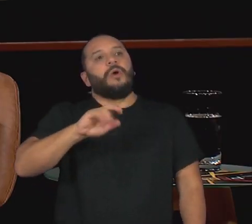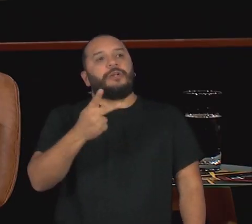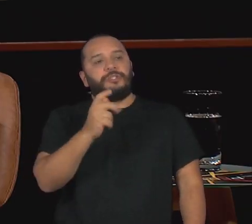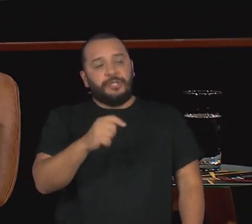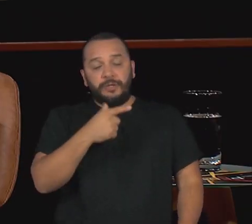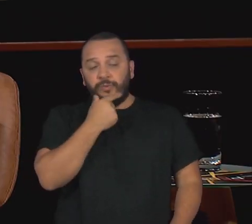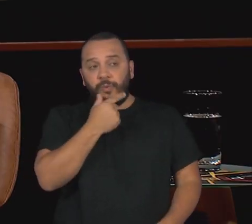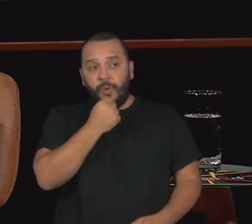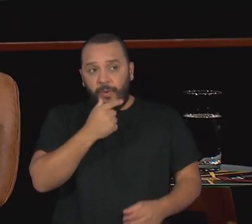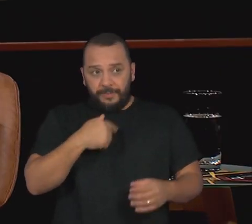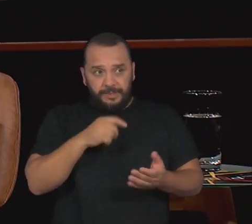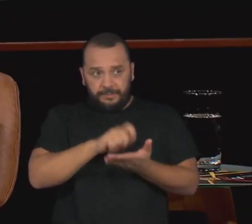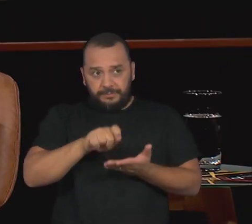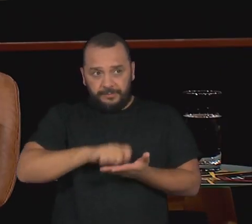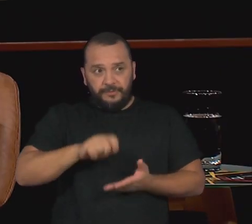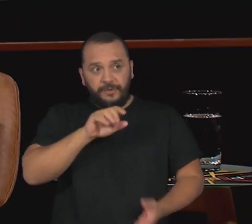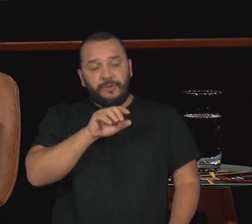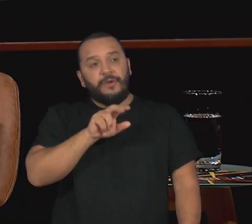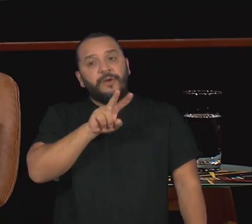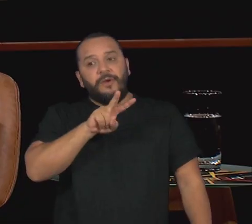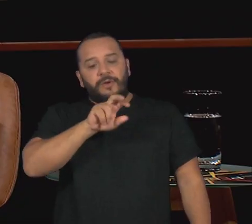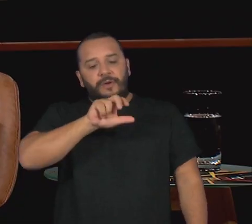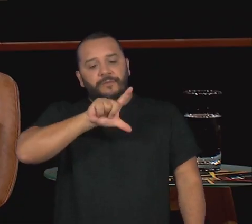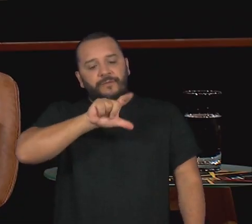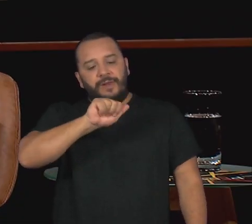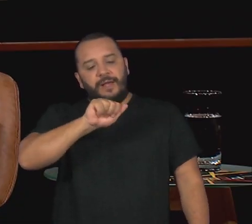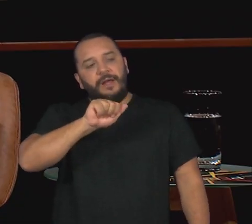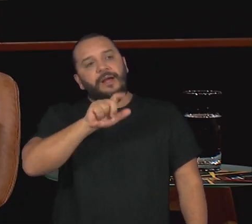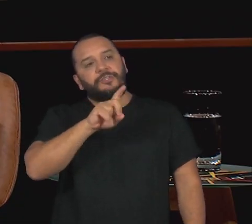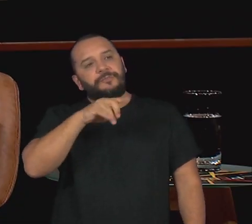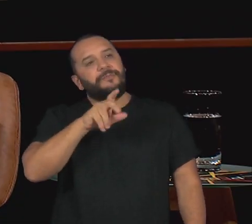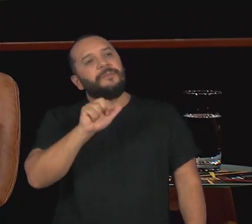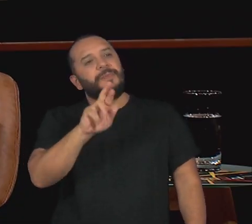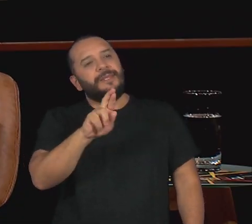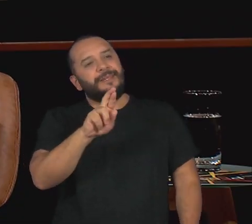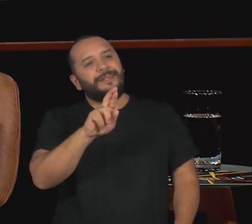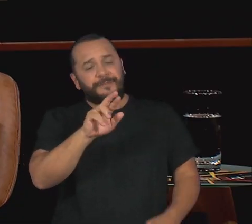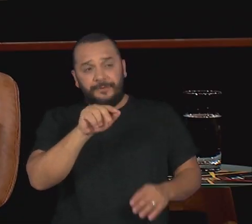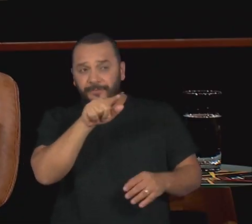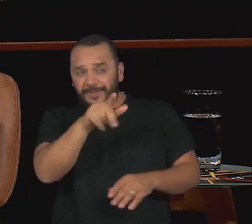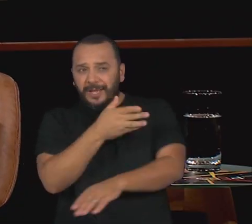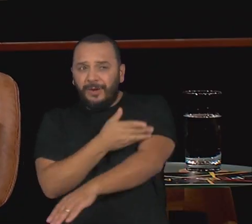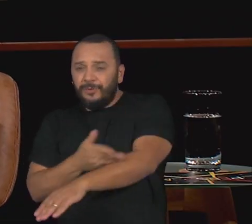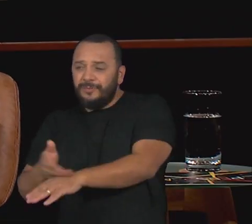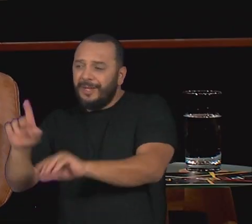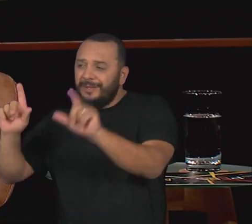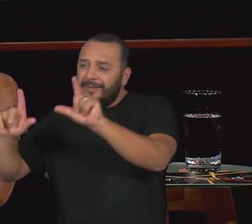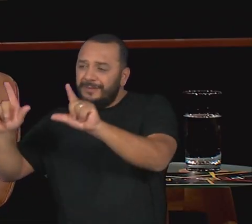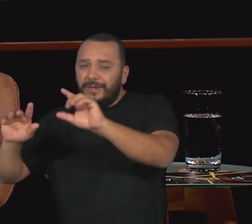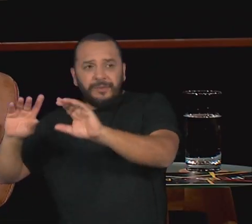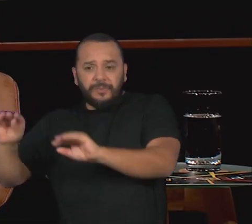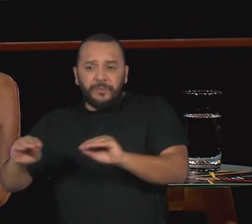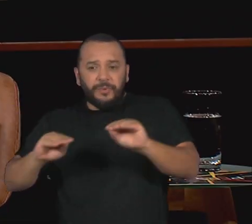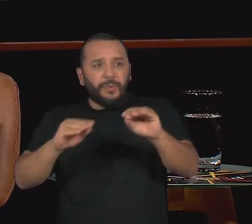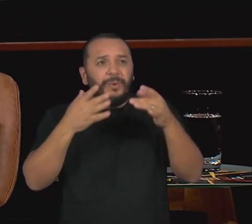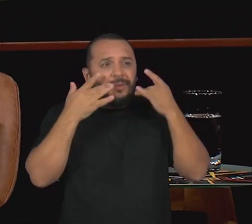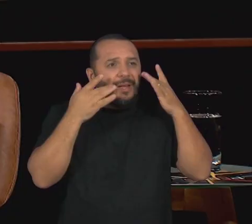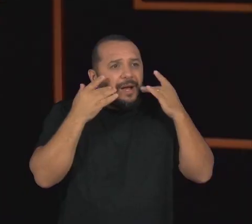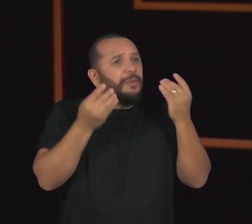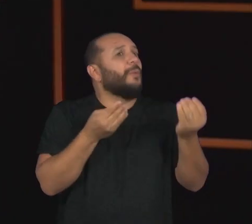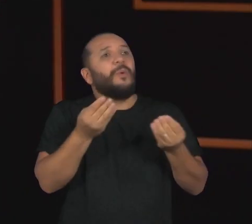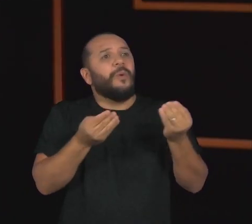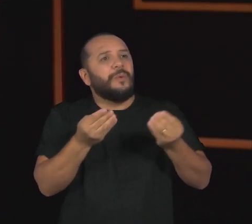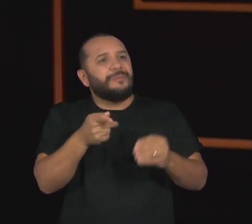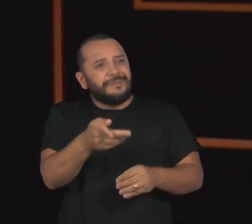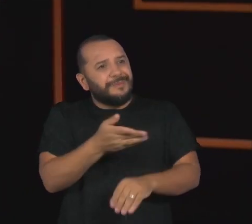Capella. Até então você só tinha feito televisão. Como é que foi mergulhar no processo de trabalho do teatro, que é bem diferente, né?